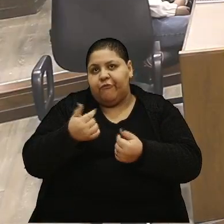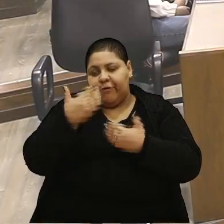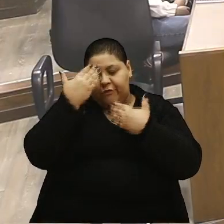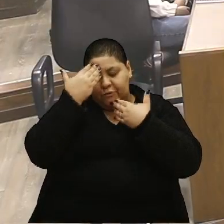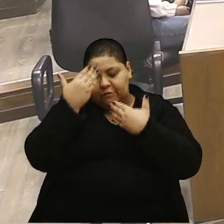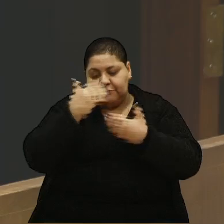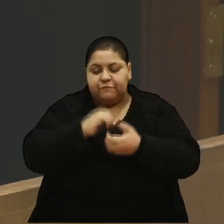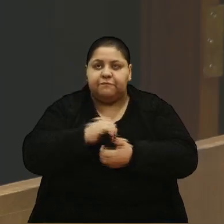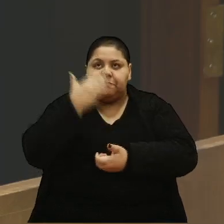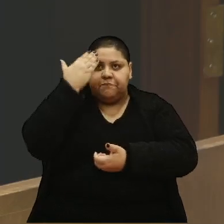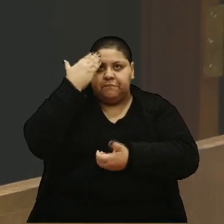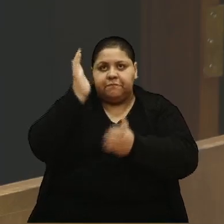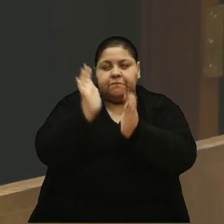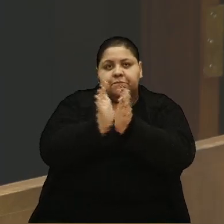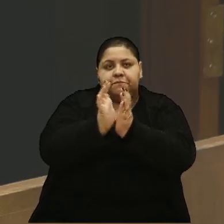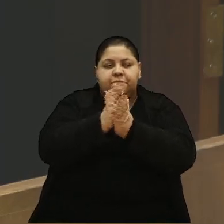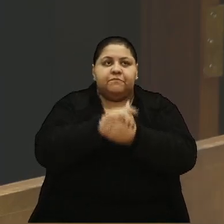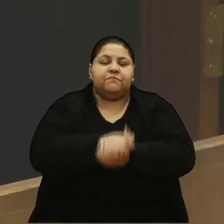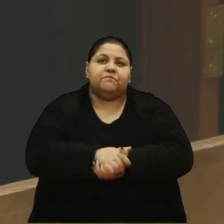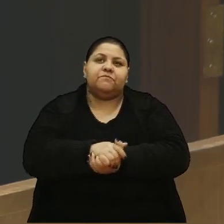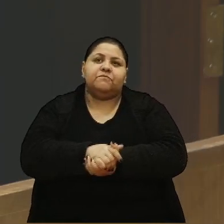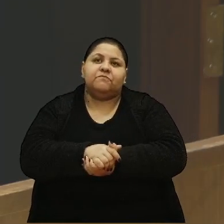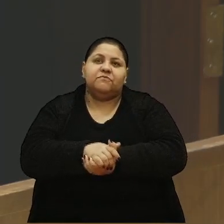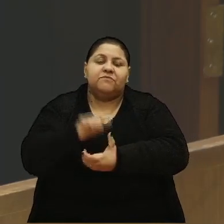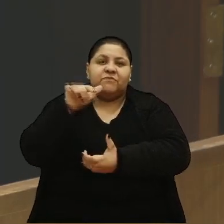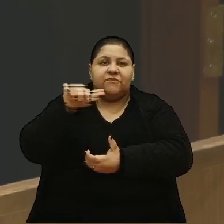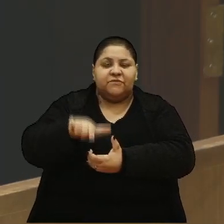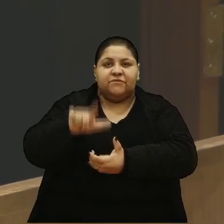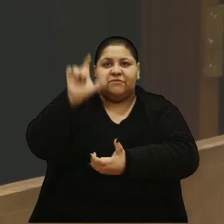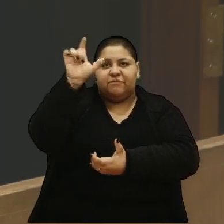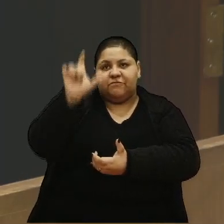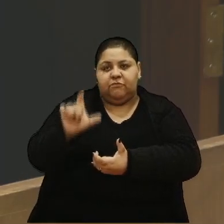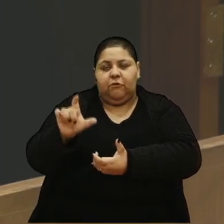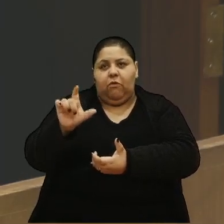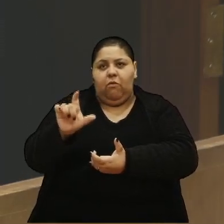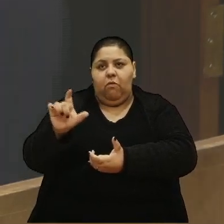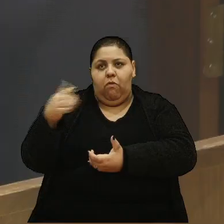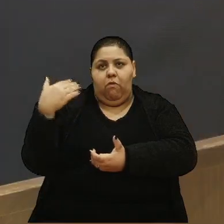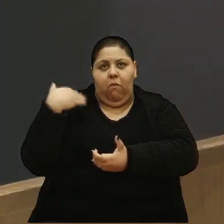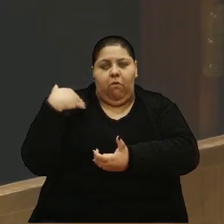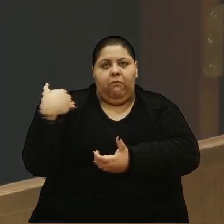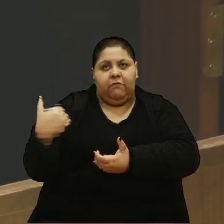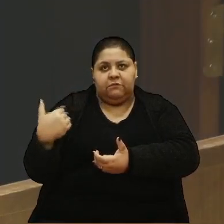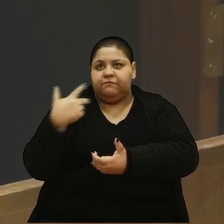colega. Então, aqui tem até um relato da pessoa que me procurou.